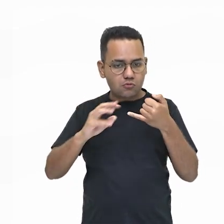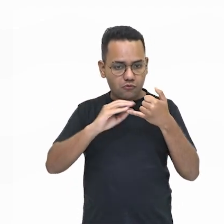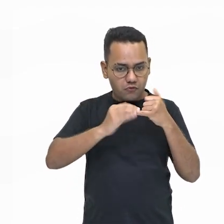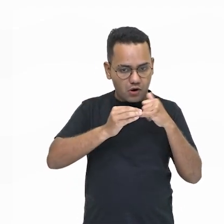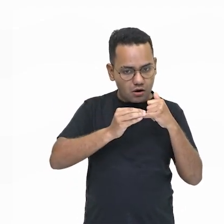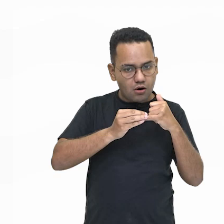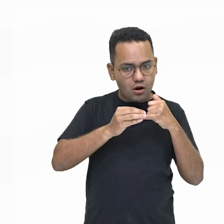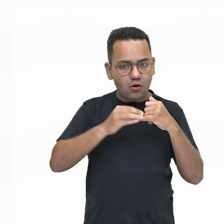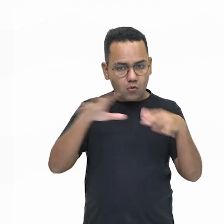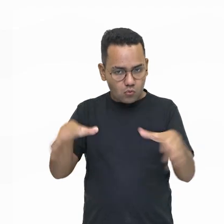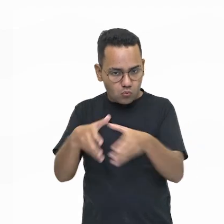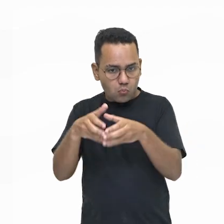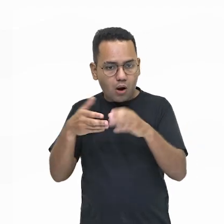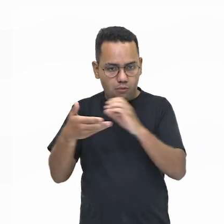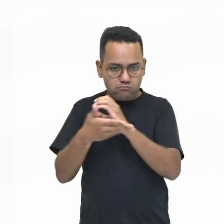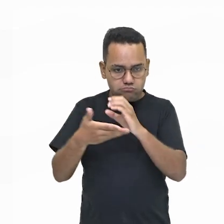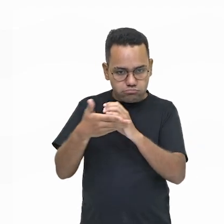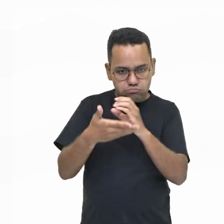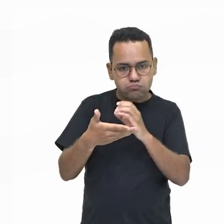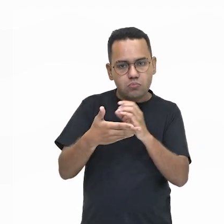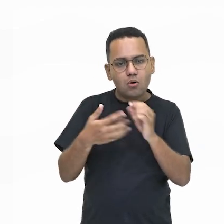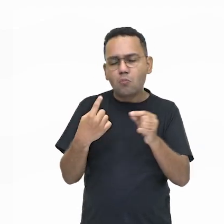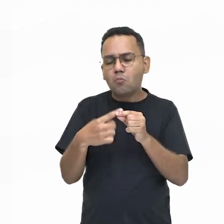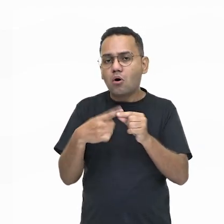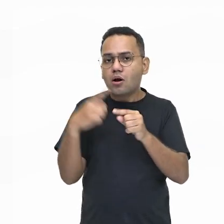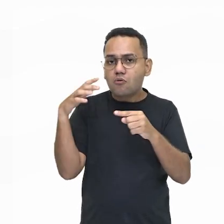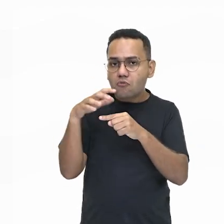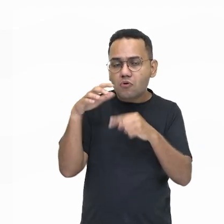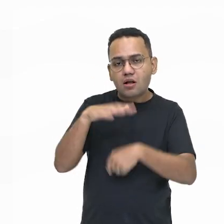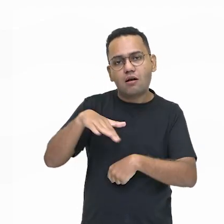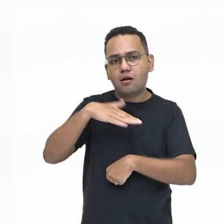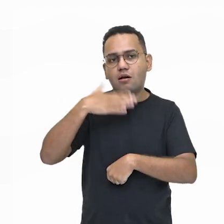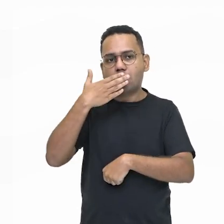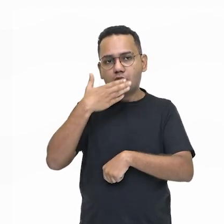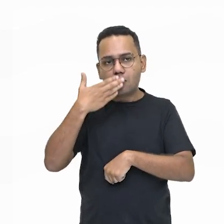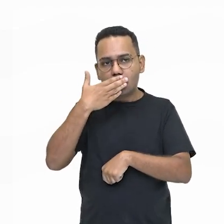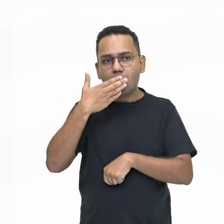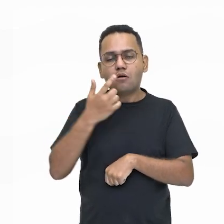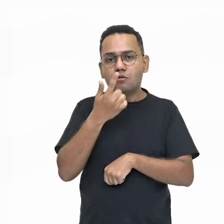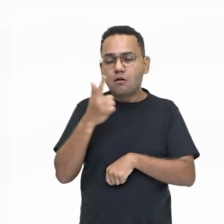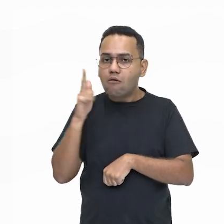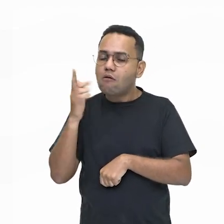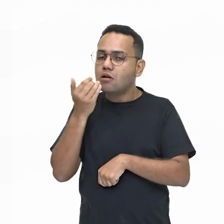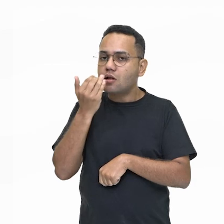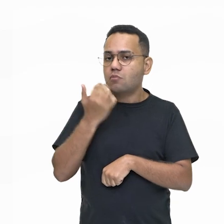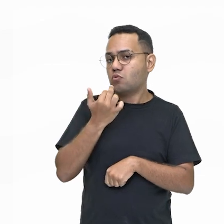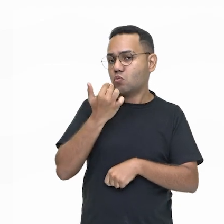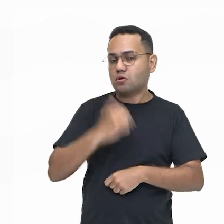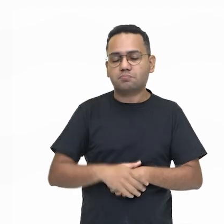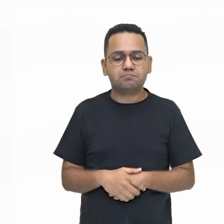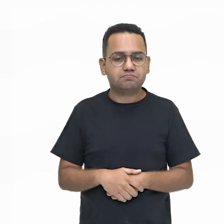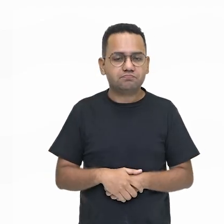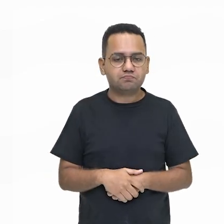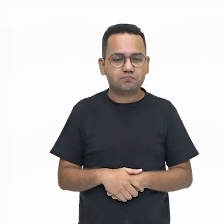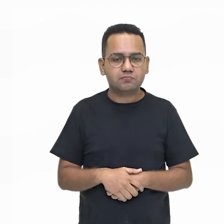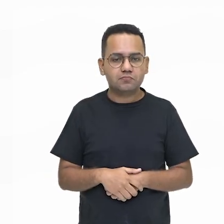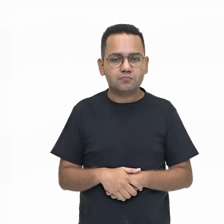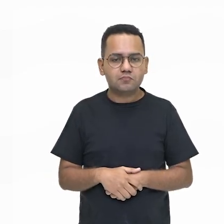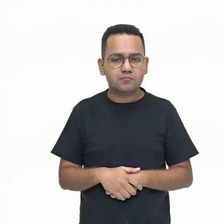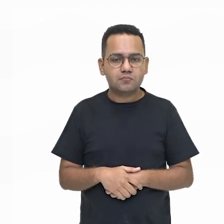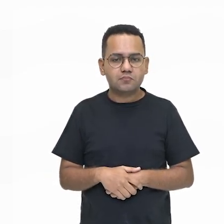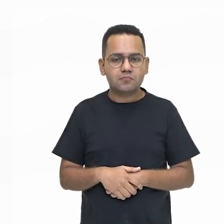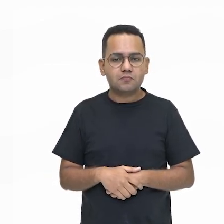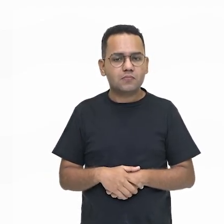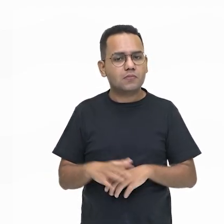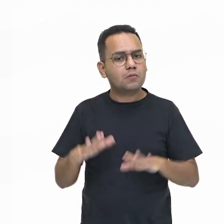forma que os alimentos ricos no nutriente. Então, gente, é preciso ter um bom senso